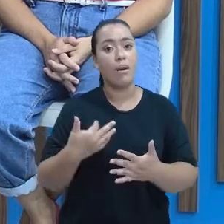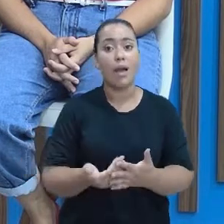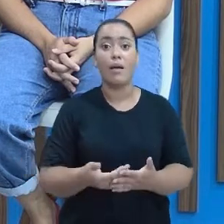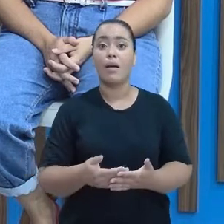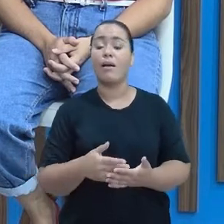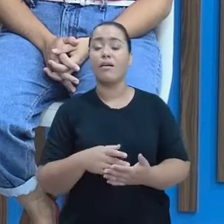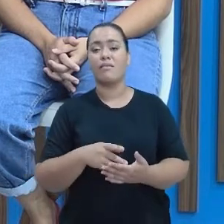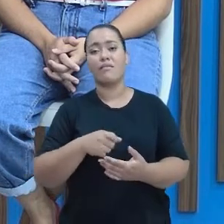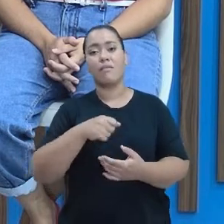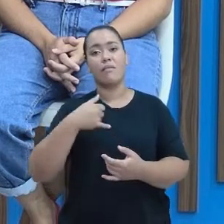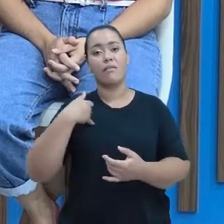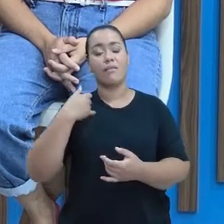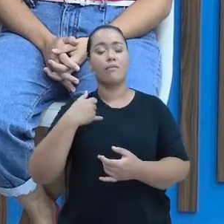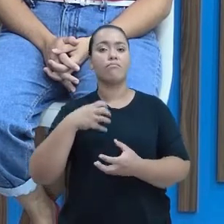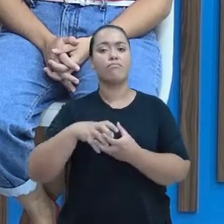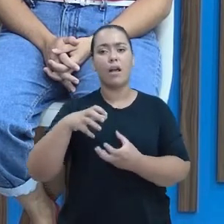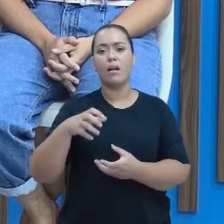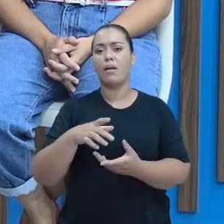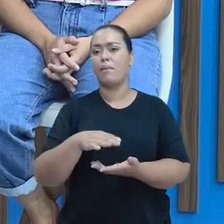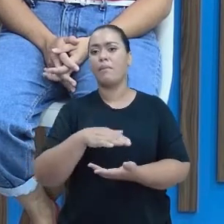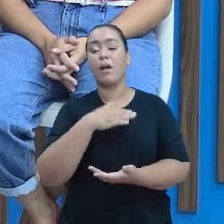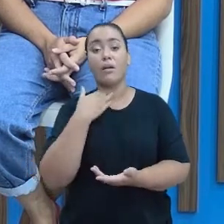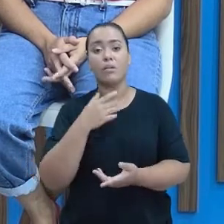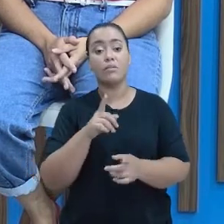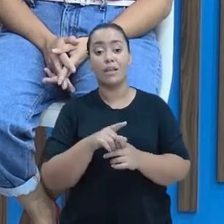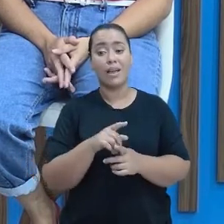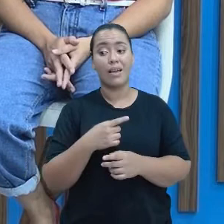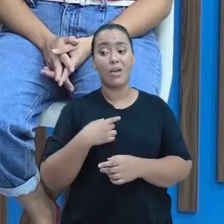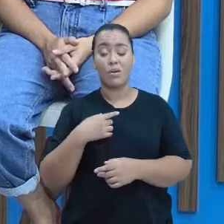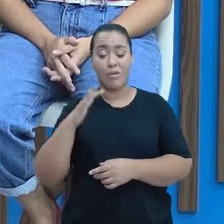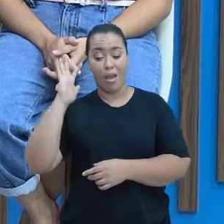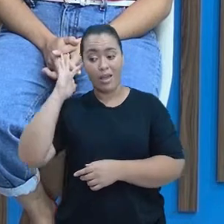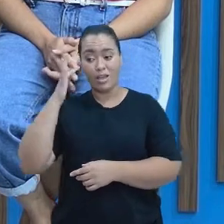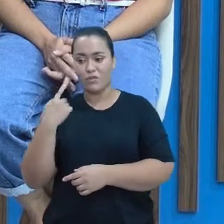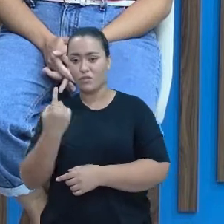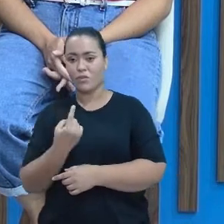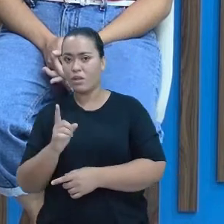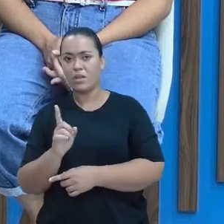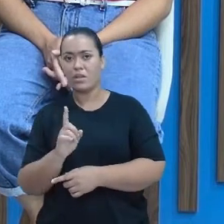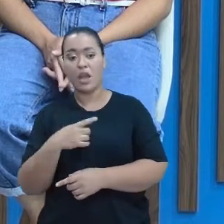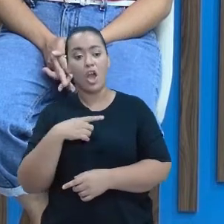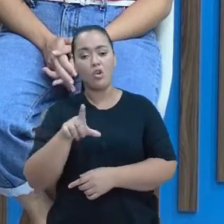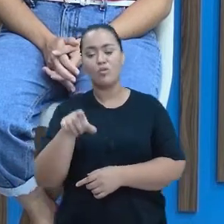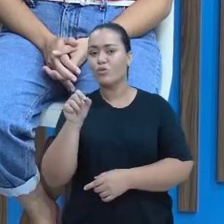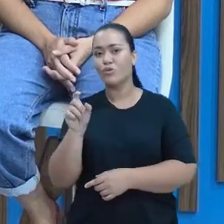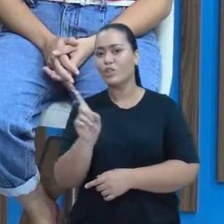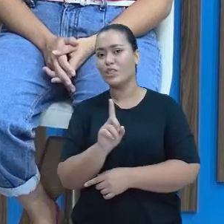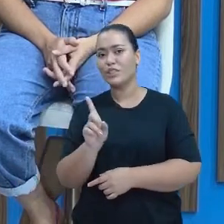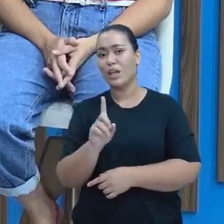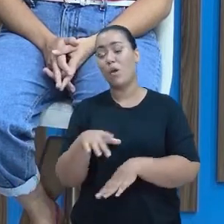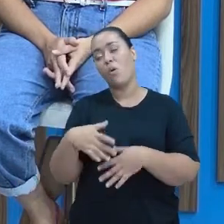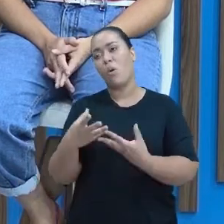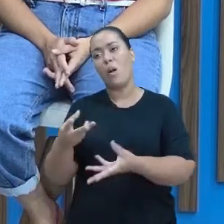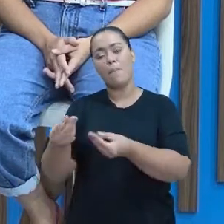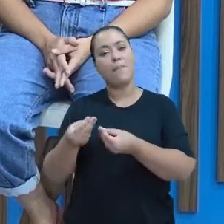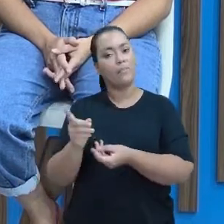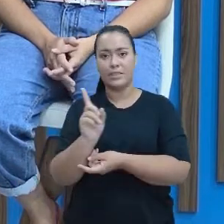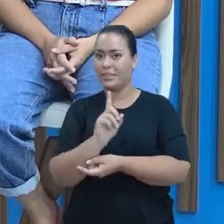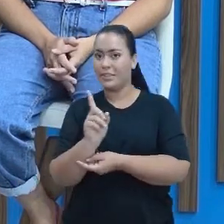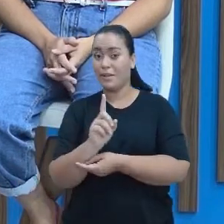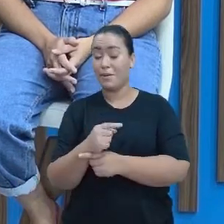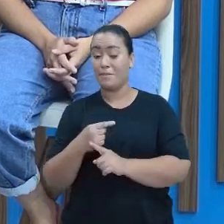morte. Então, não é uma decisão individual, não é do campo da escolha ou do mérito pessoal,